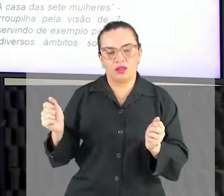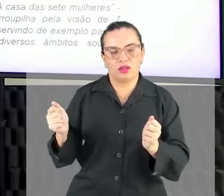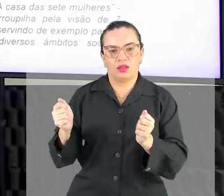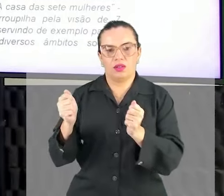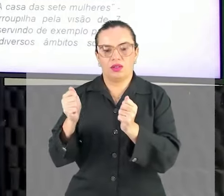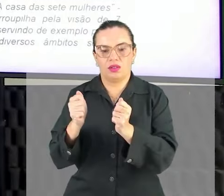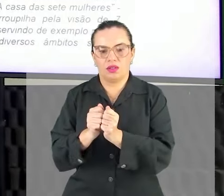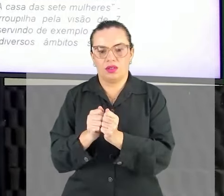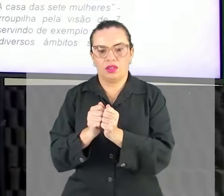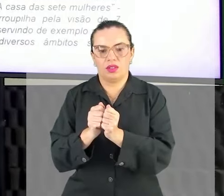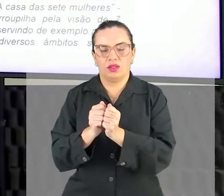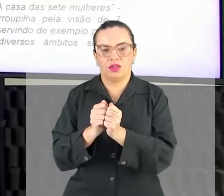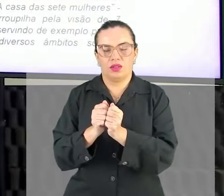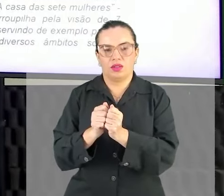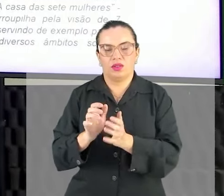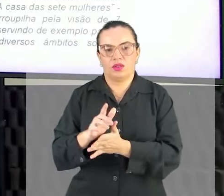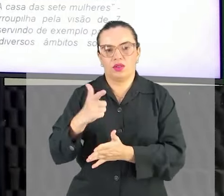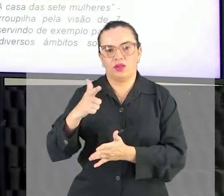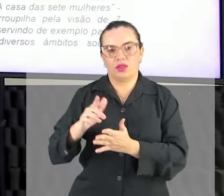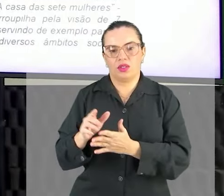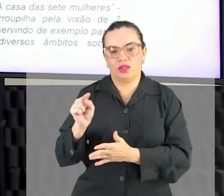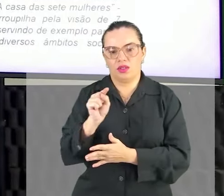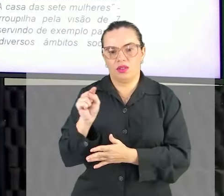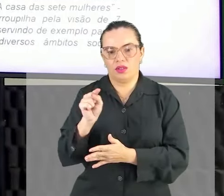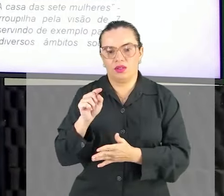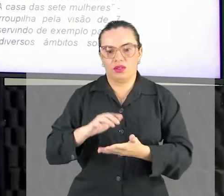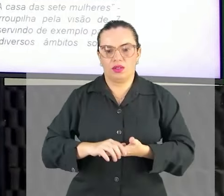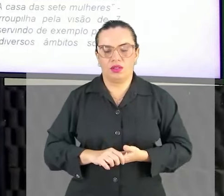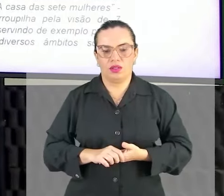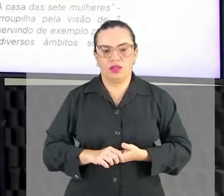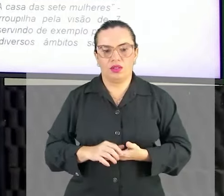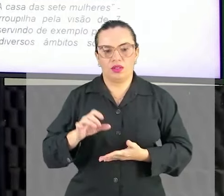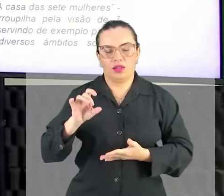sem a presença do hífen, tá? Mas até agora o aluno só errou